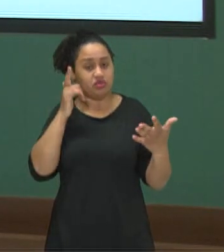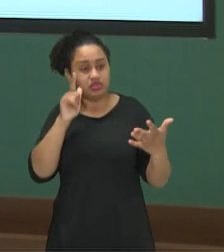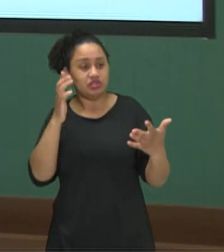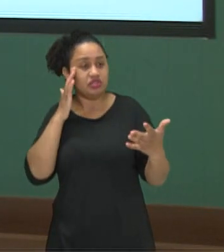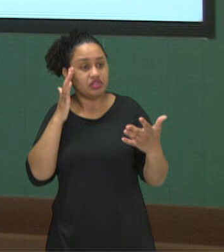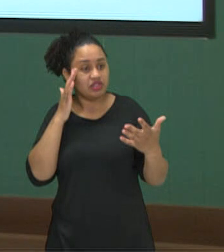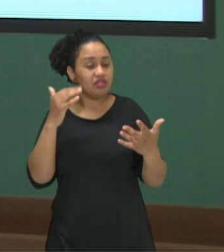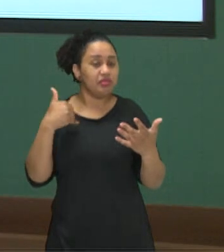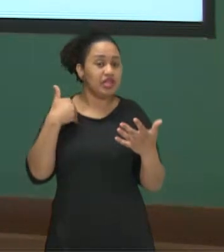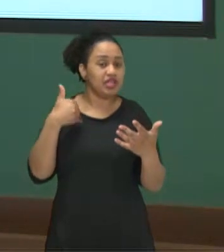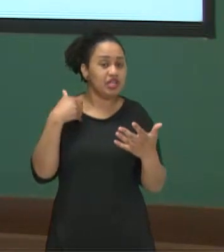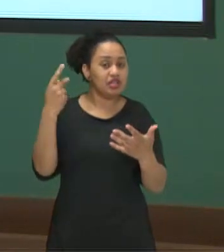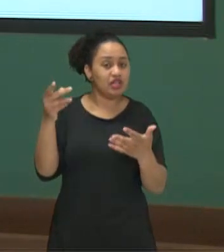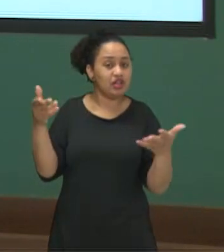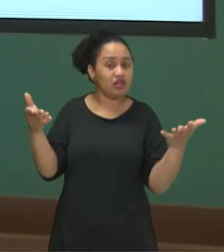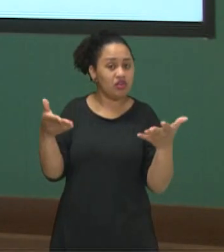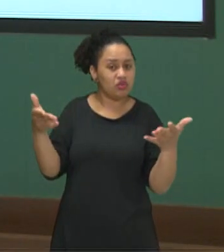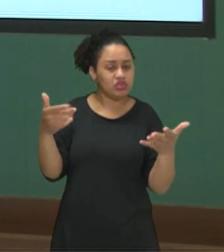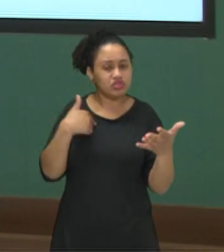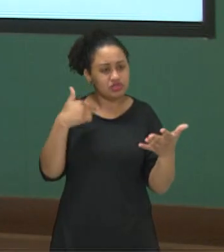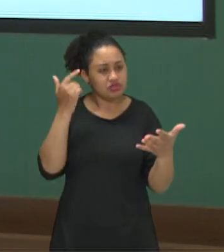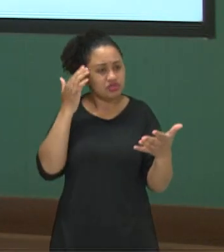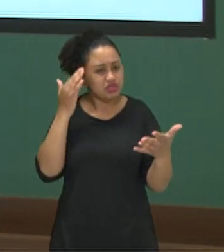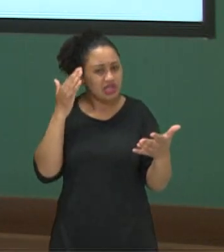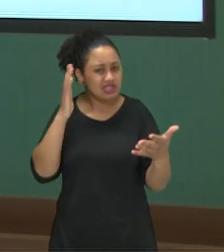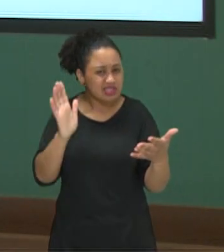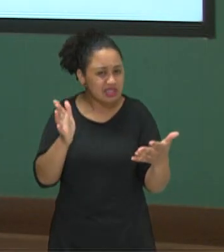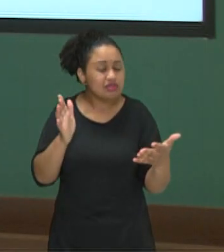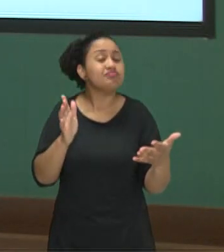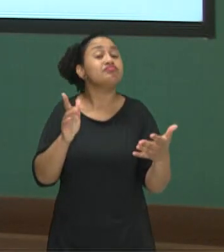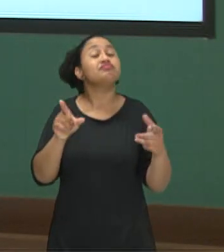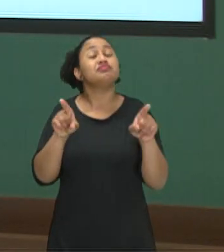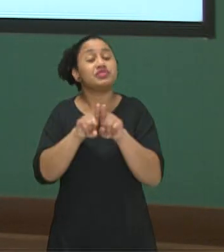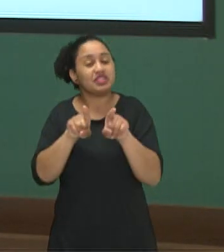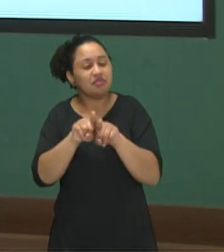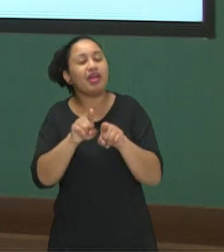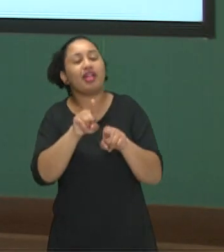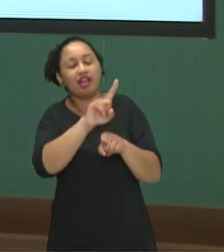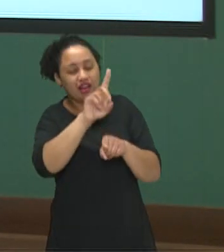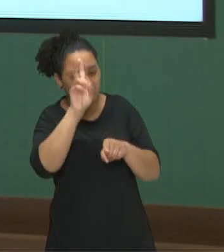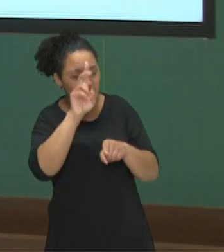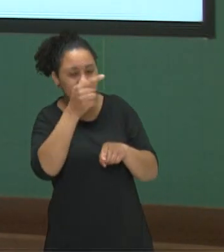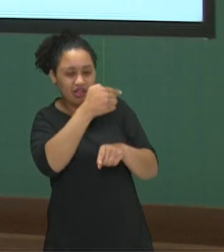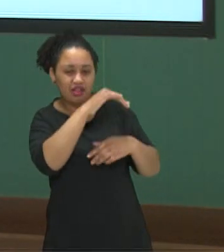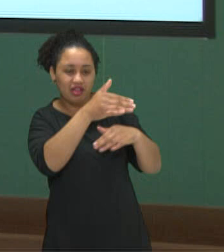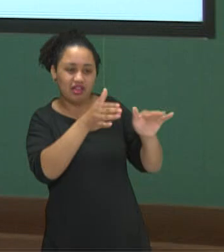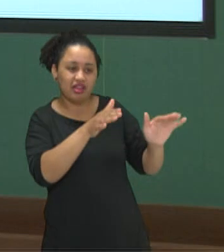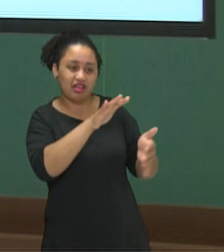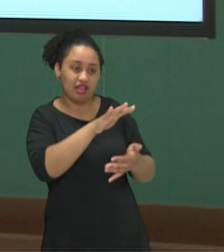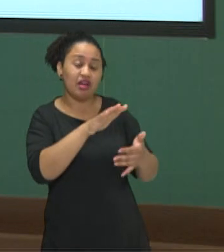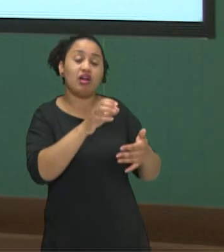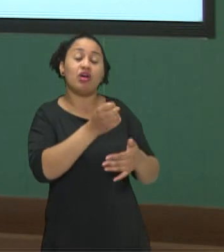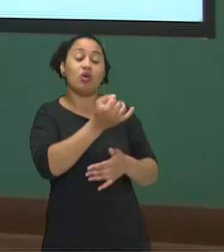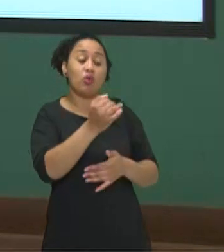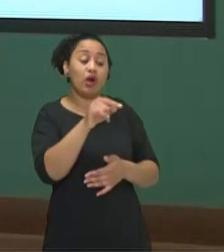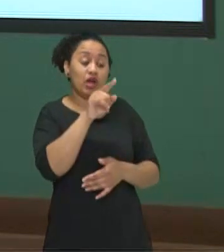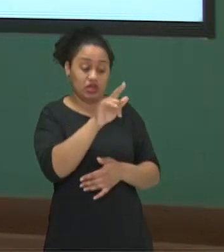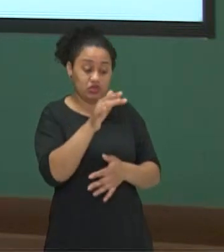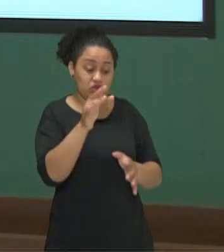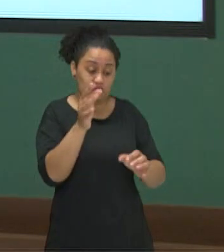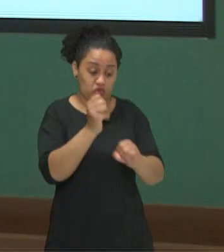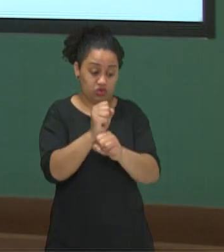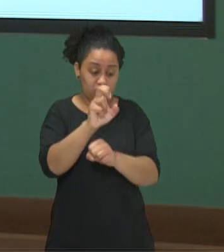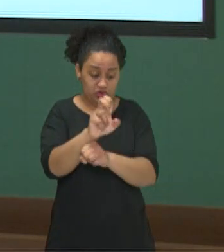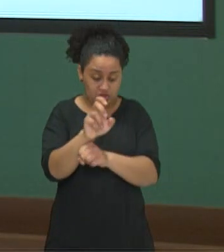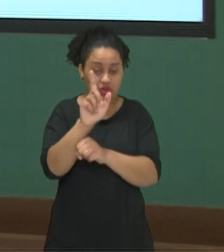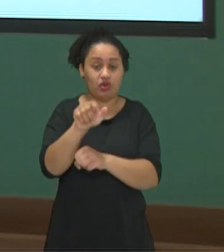idade de Karina hoje? De cabeça? É a mesma situação das caixas. Quanto mais 5 é